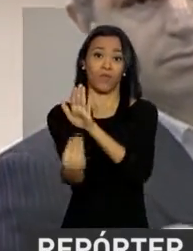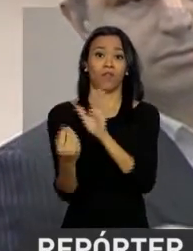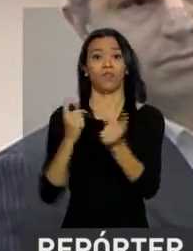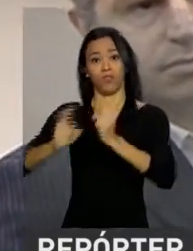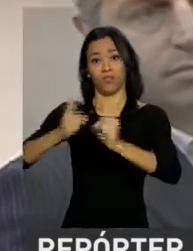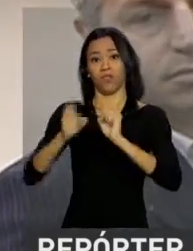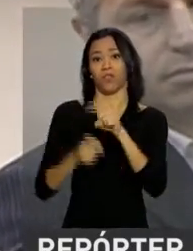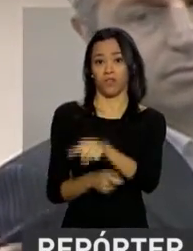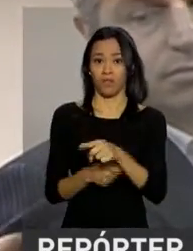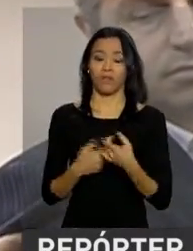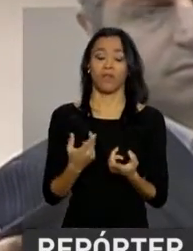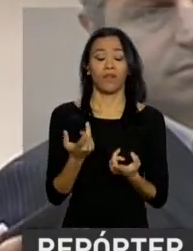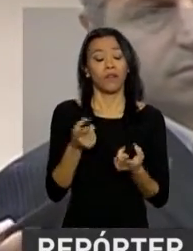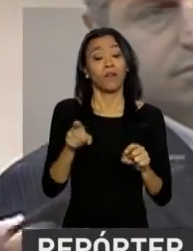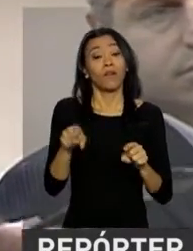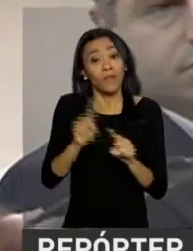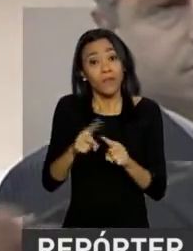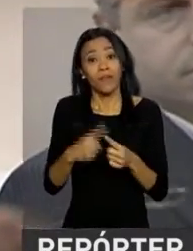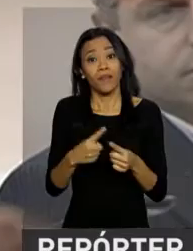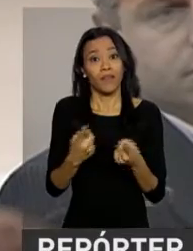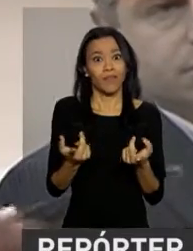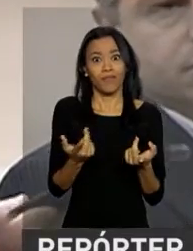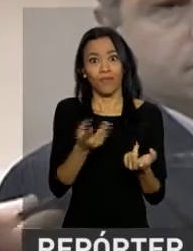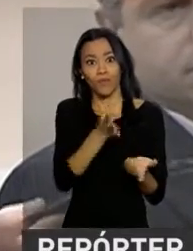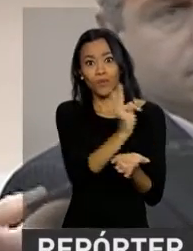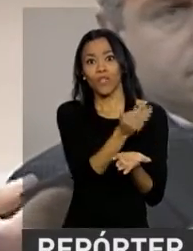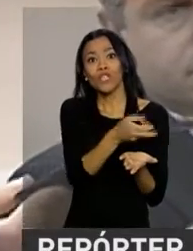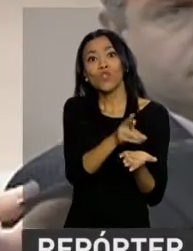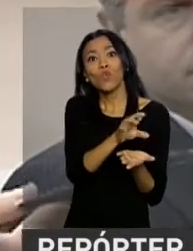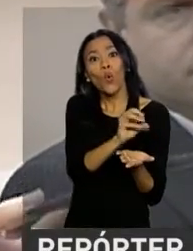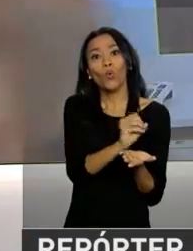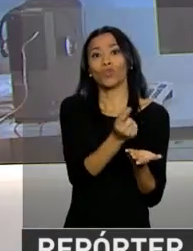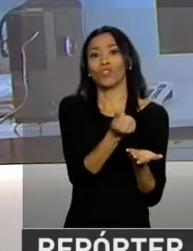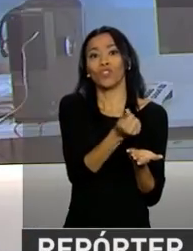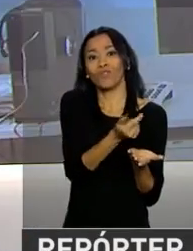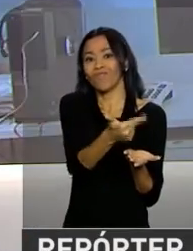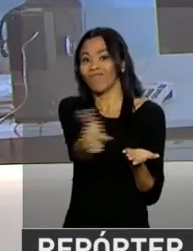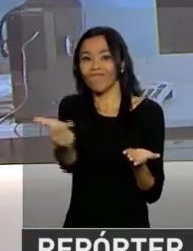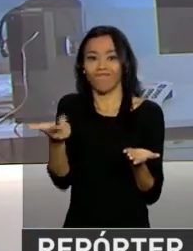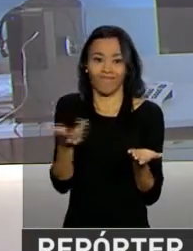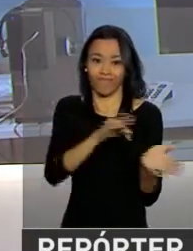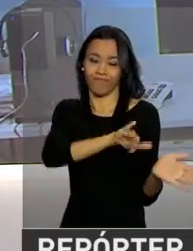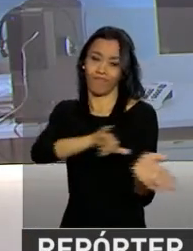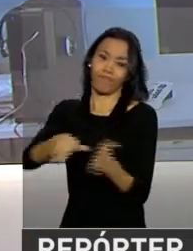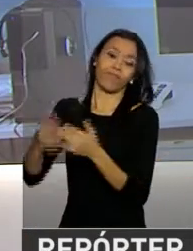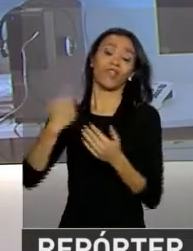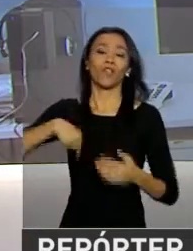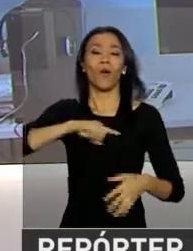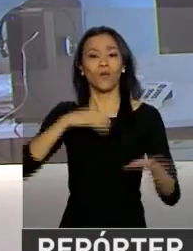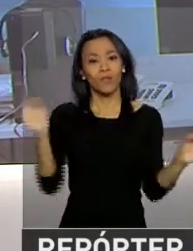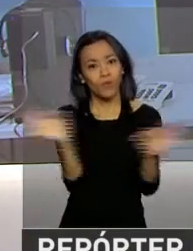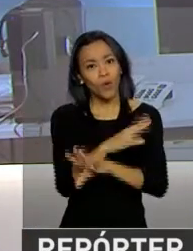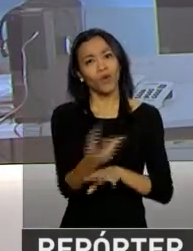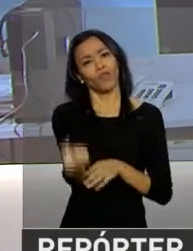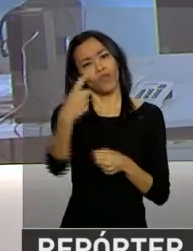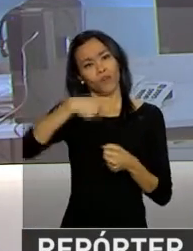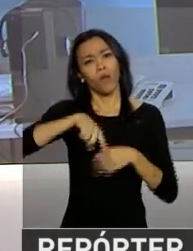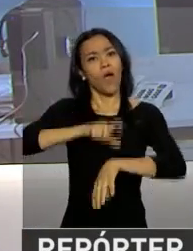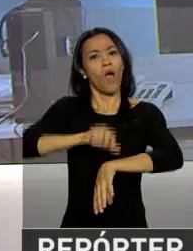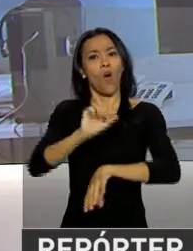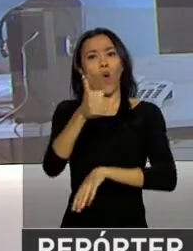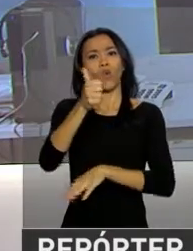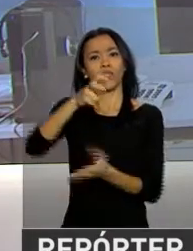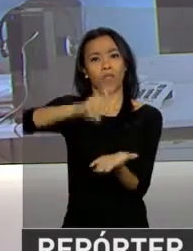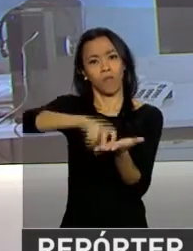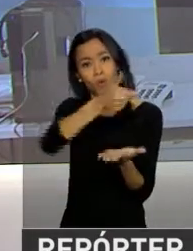uma questão de bom senso também que não utilizou não tem dinheiro pra pouco e nós ficamos por aqui voltamos às 11 da manhã